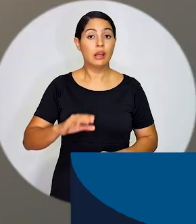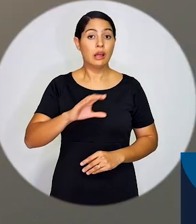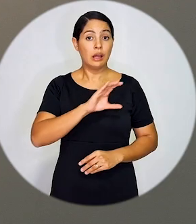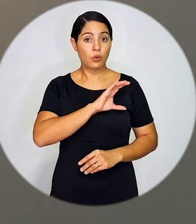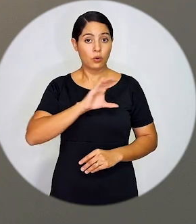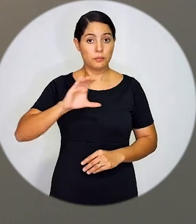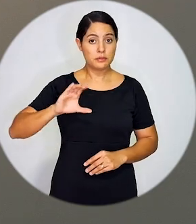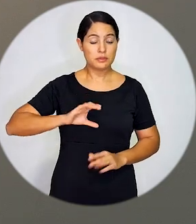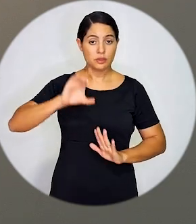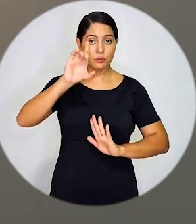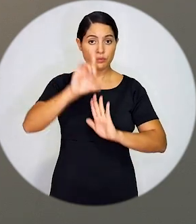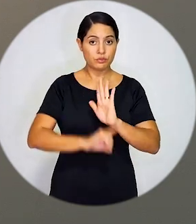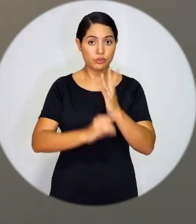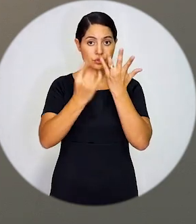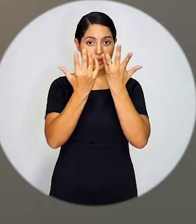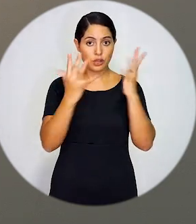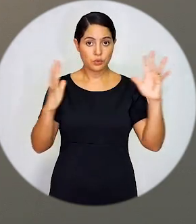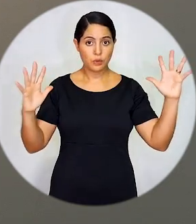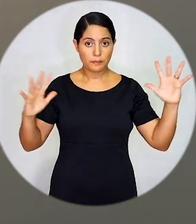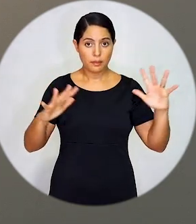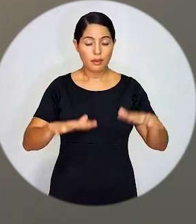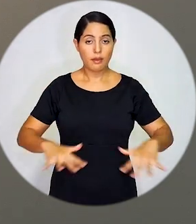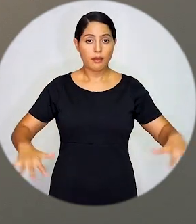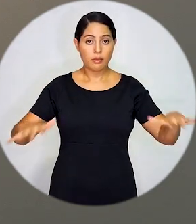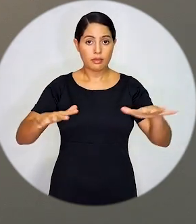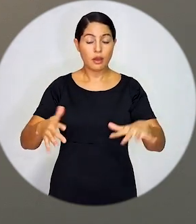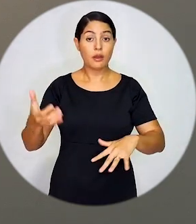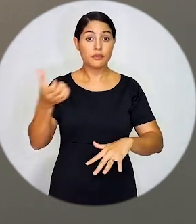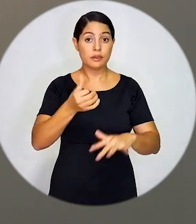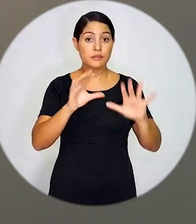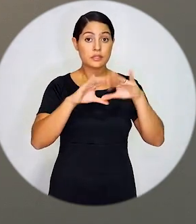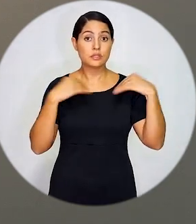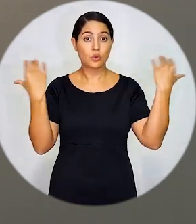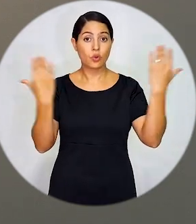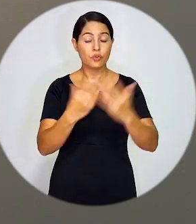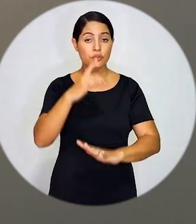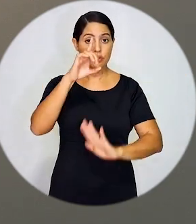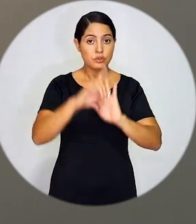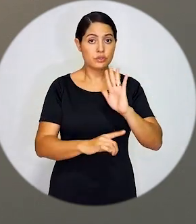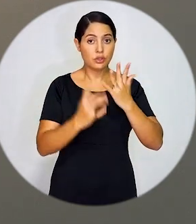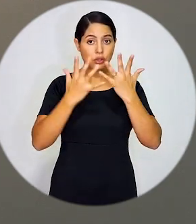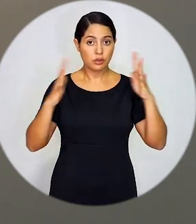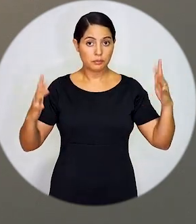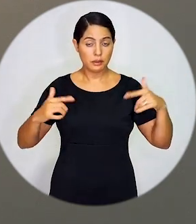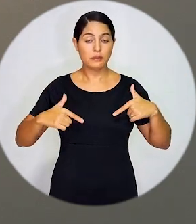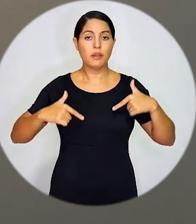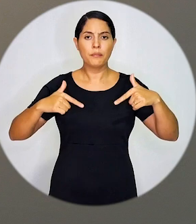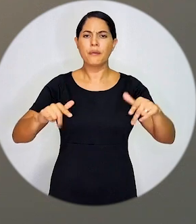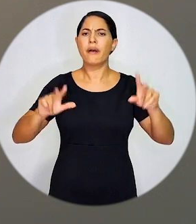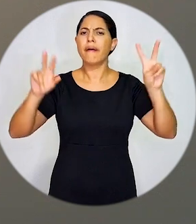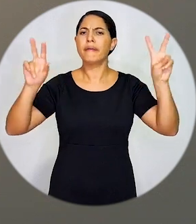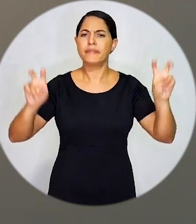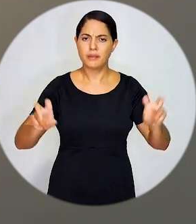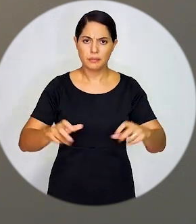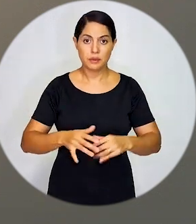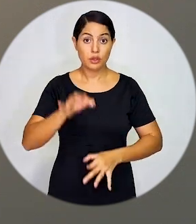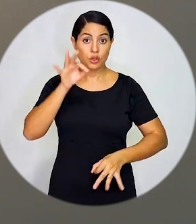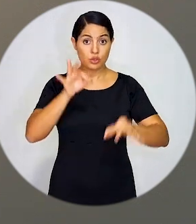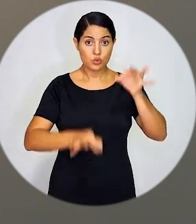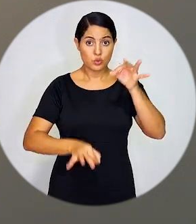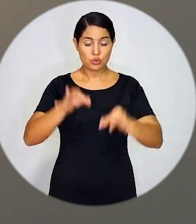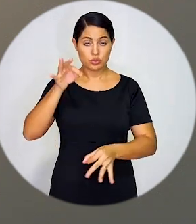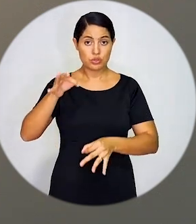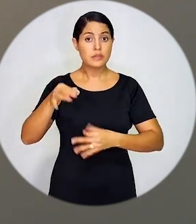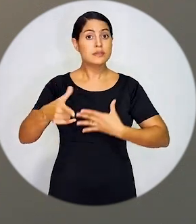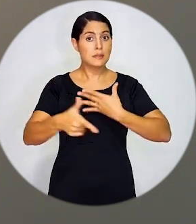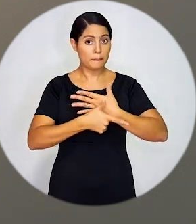A Comissão Nacional de Direito Ambiental realizou a 6ª Conferência Internacional de Direito Ambiental, com o tema O papel do